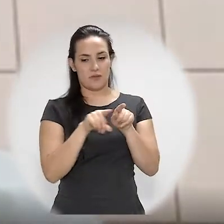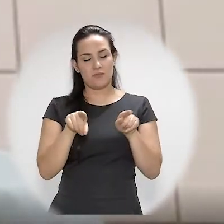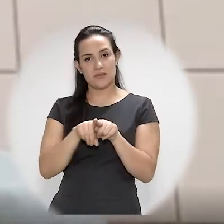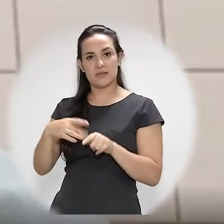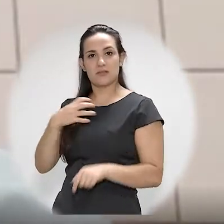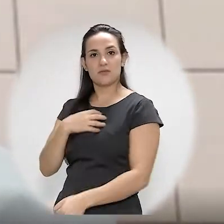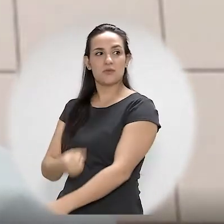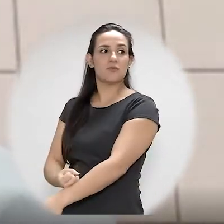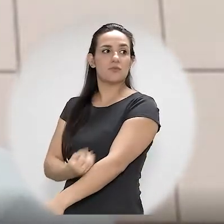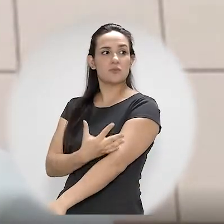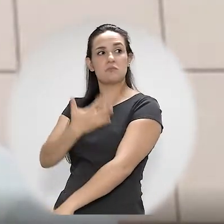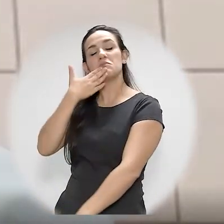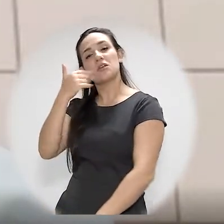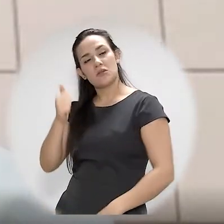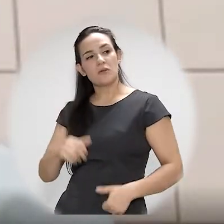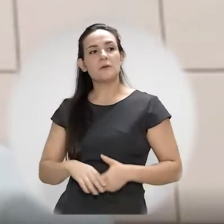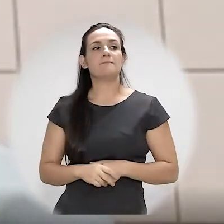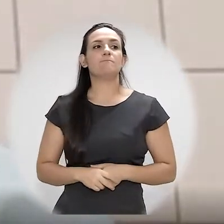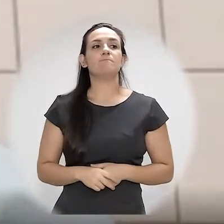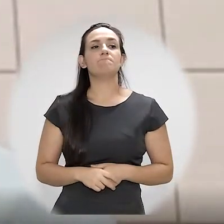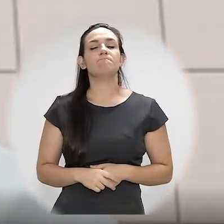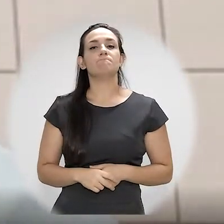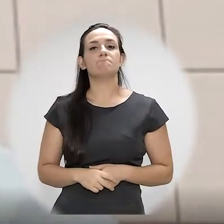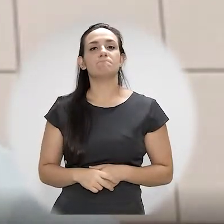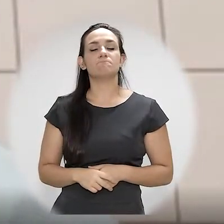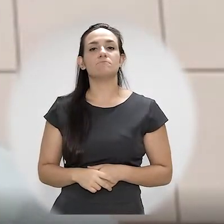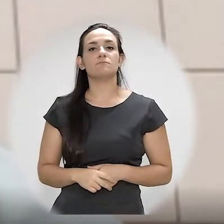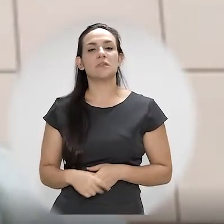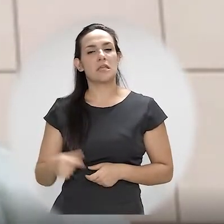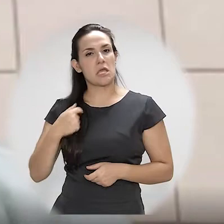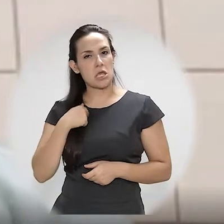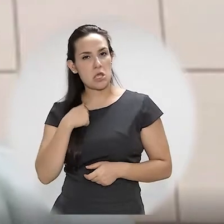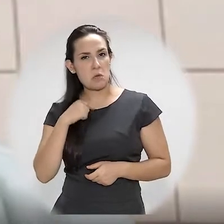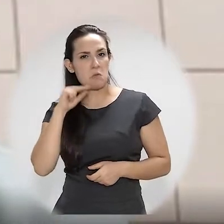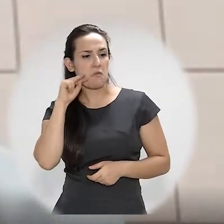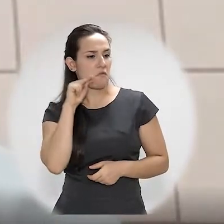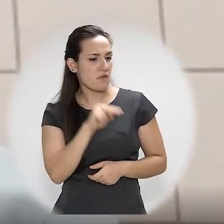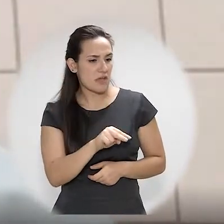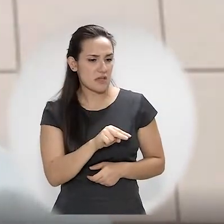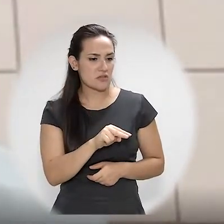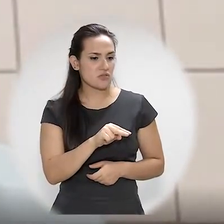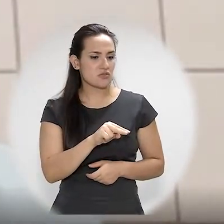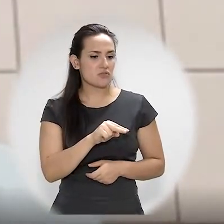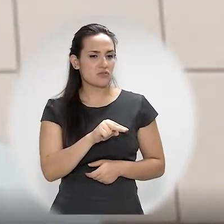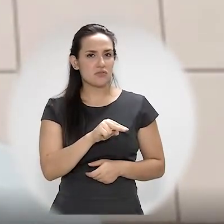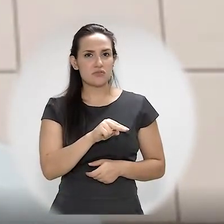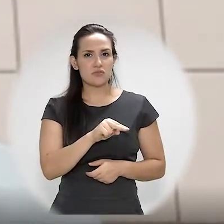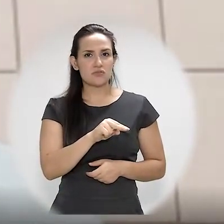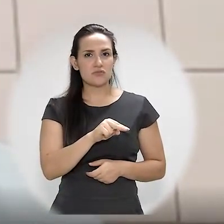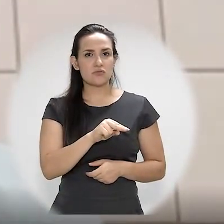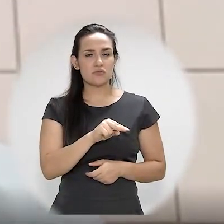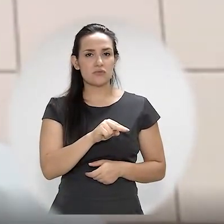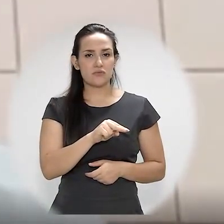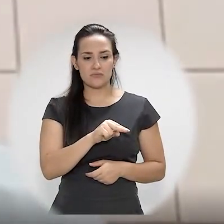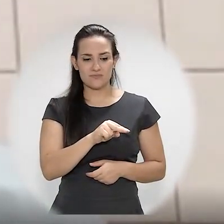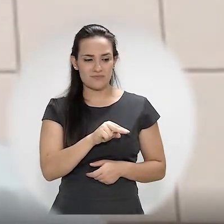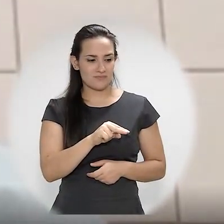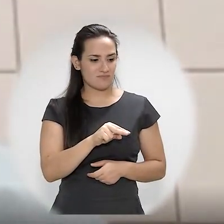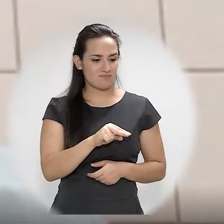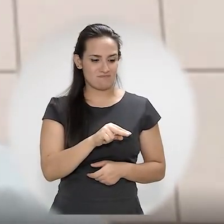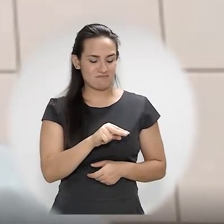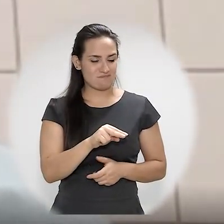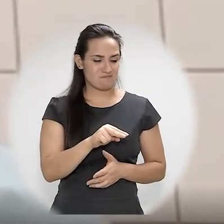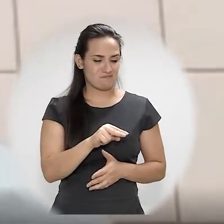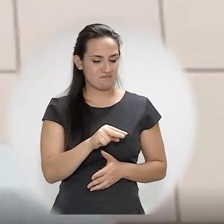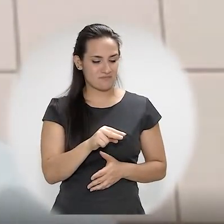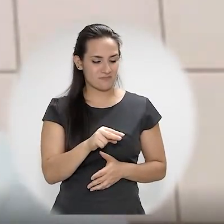gente vê muita coisa como profissional. A gente vê até como acompanhante, porque